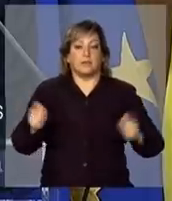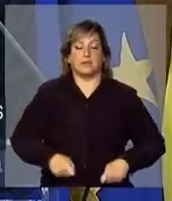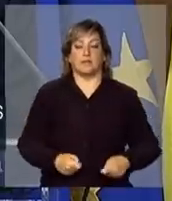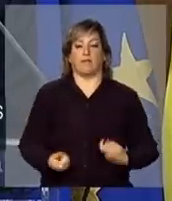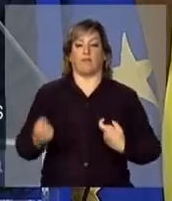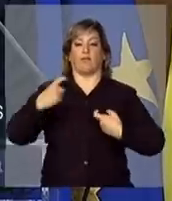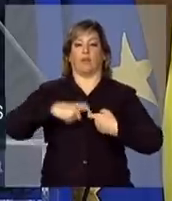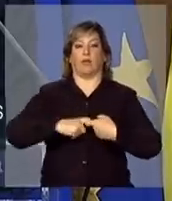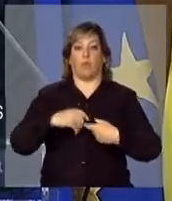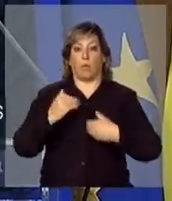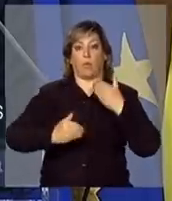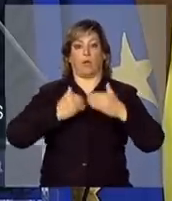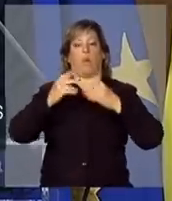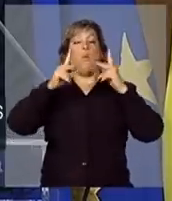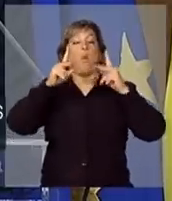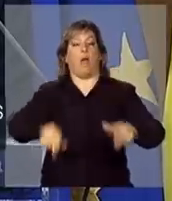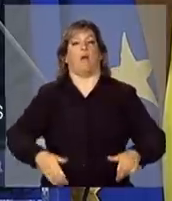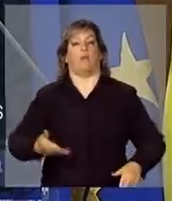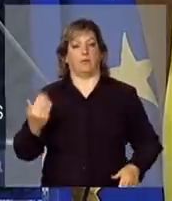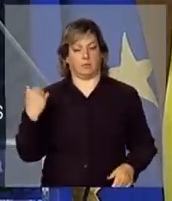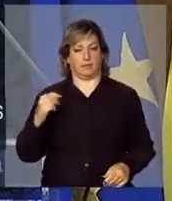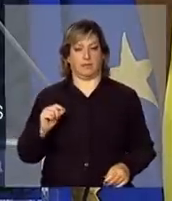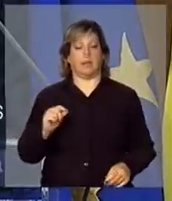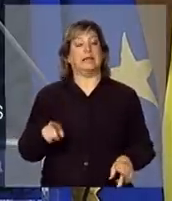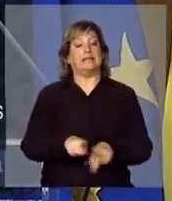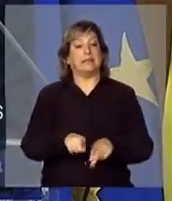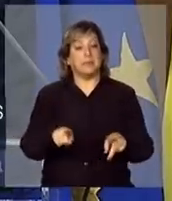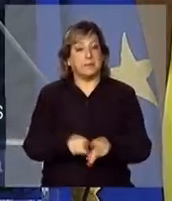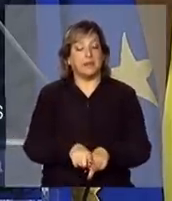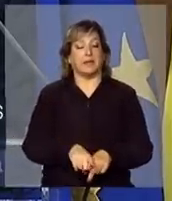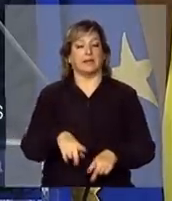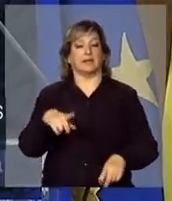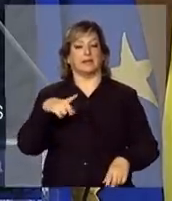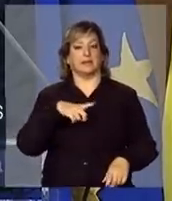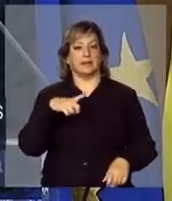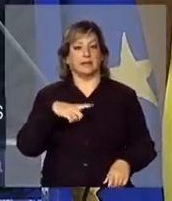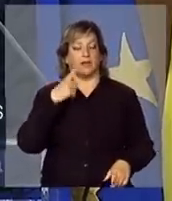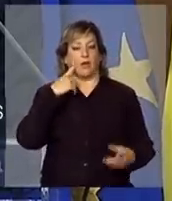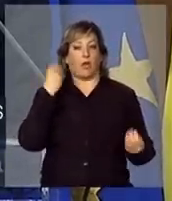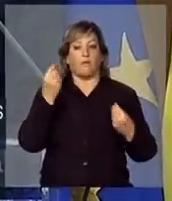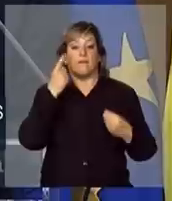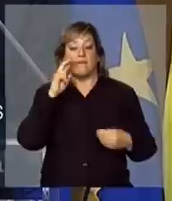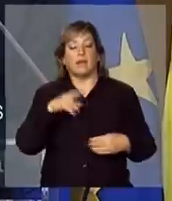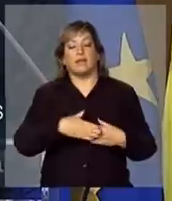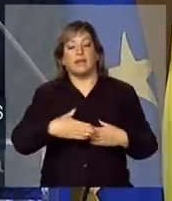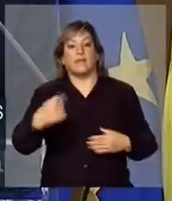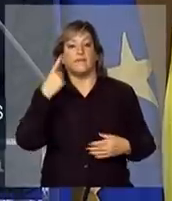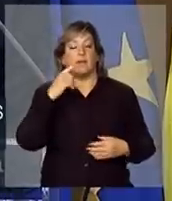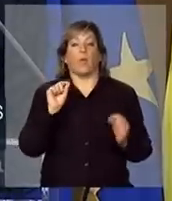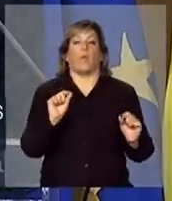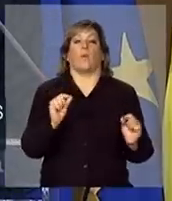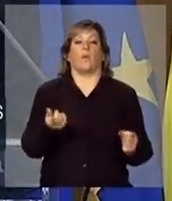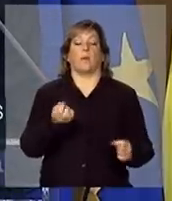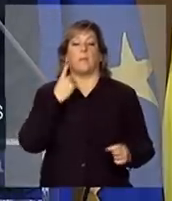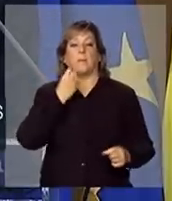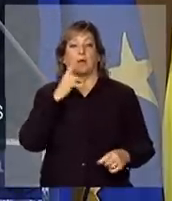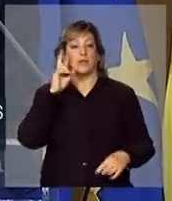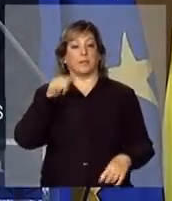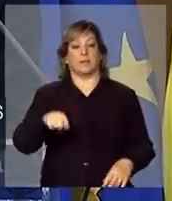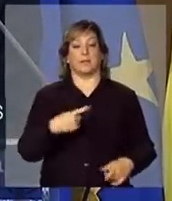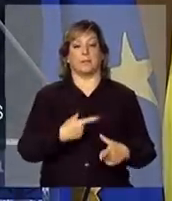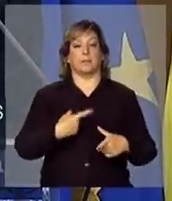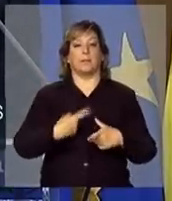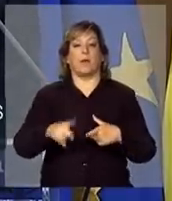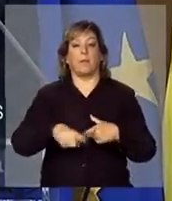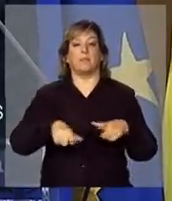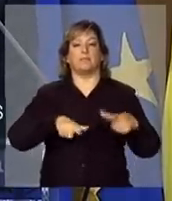e voltarmos à estabilidade. Também haverá algum tempo a decorrer antes que possamos ver os efeitos positivos sobre o desemprego. De modo que a prioridade